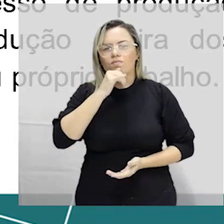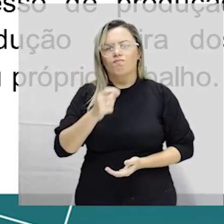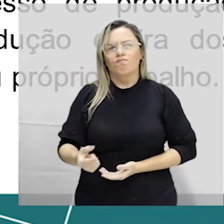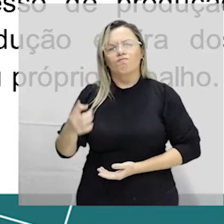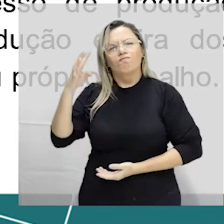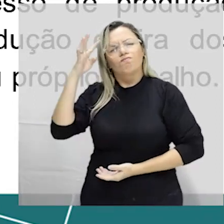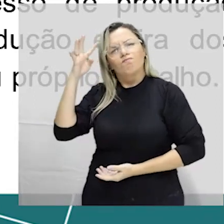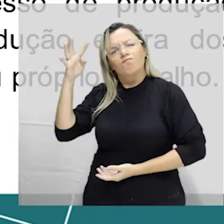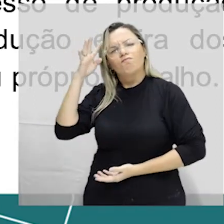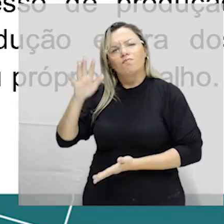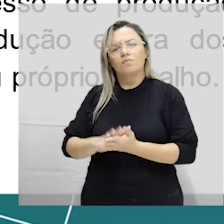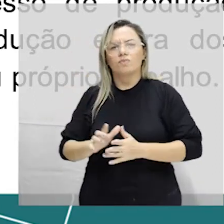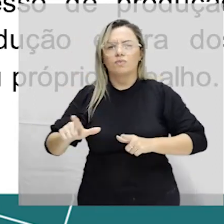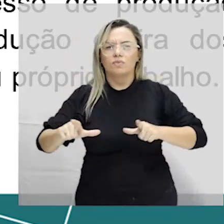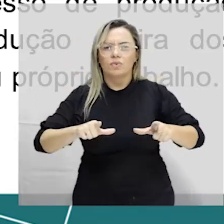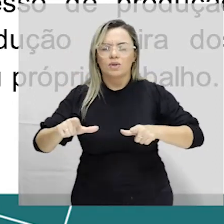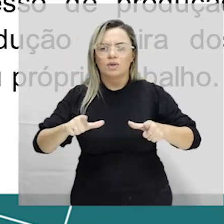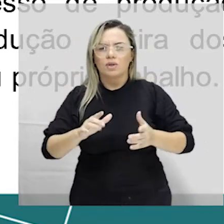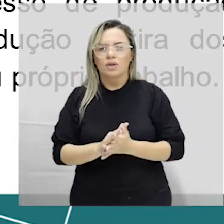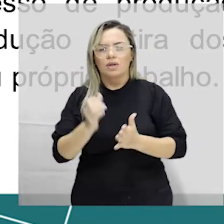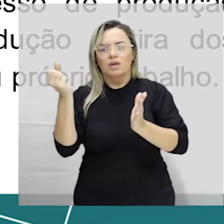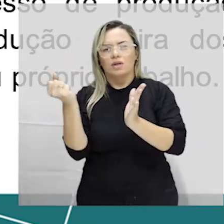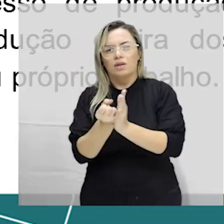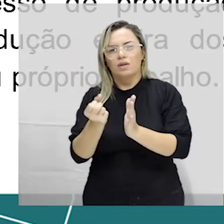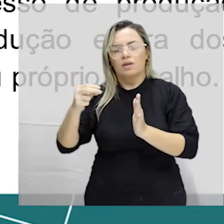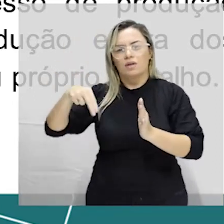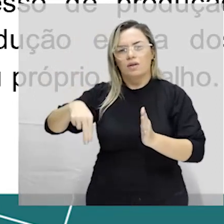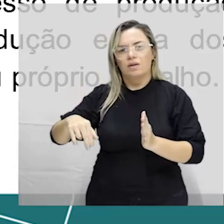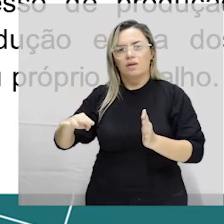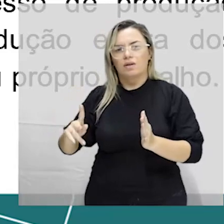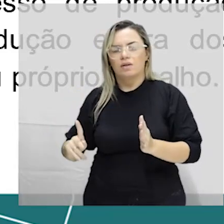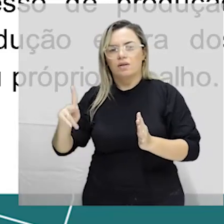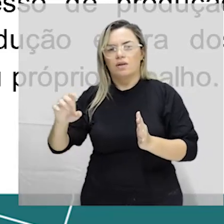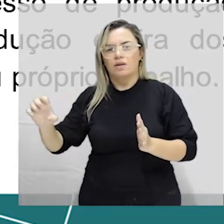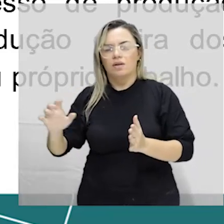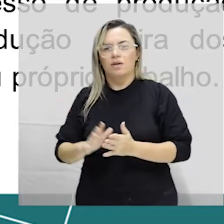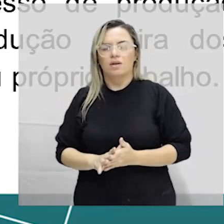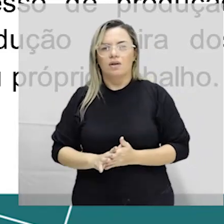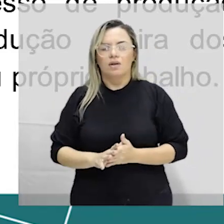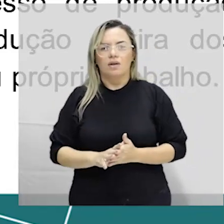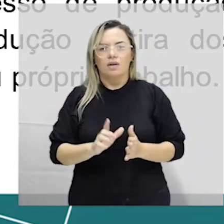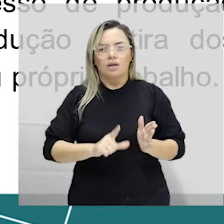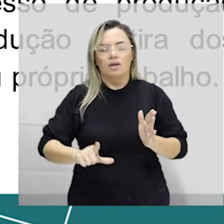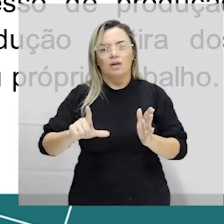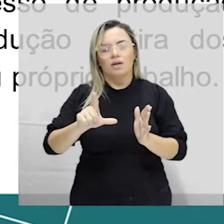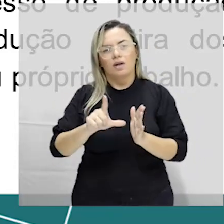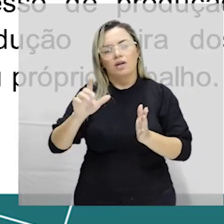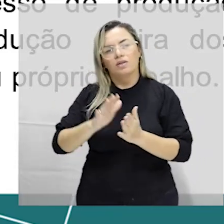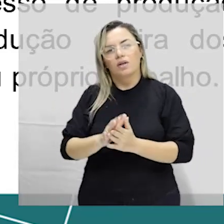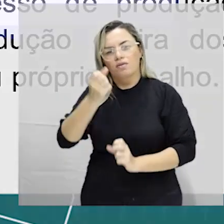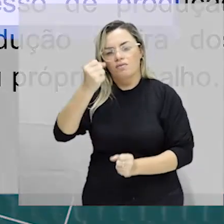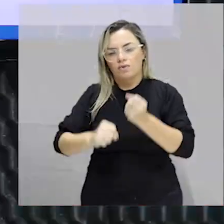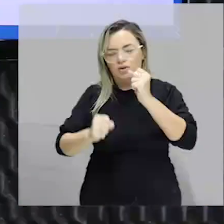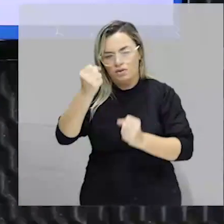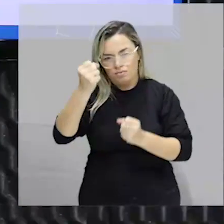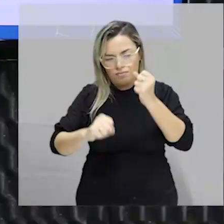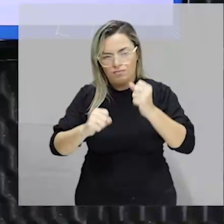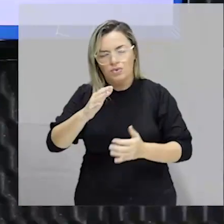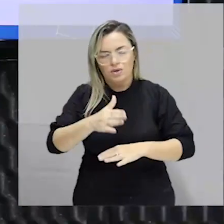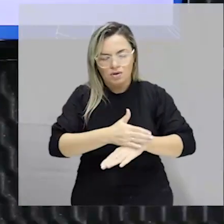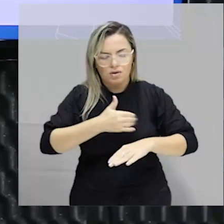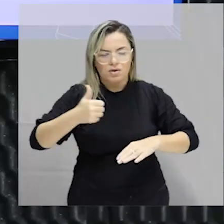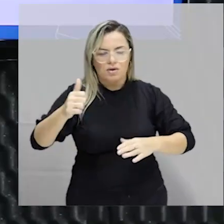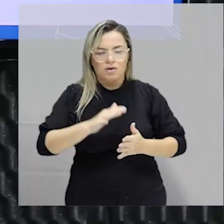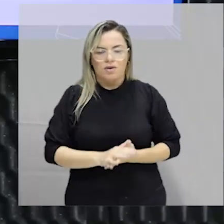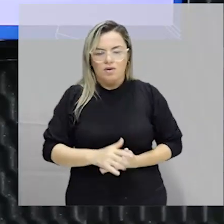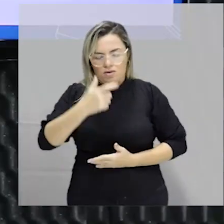pessoa que trabalha na Nike, na loja da Nike. Na verdade, na loja não, na fábrica, para ficar melhor. A pessoa é um